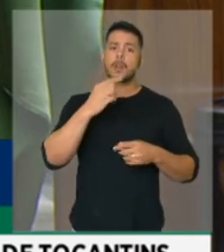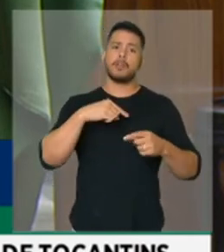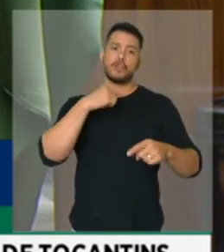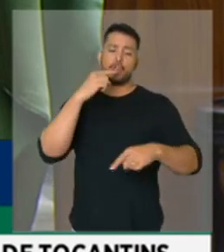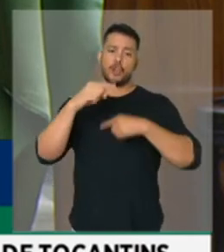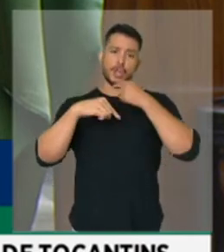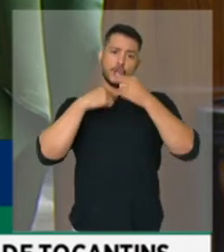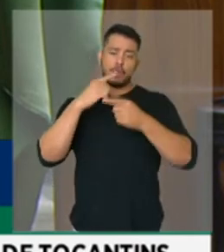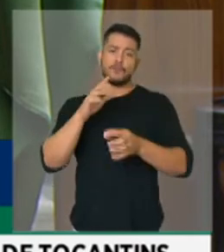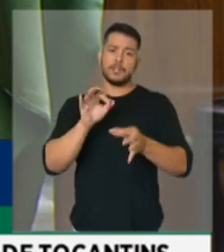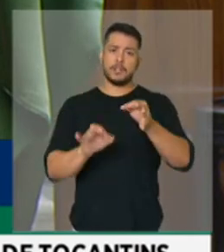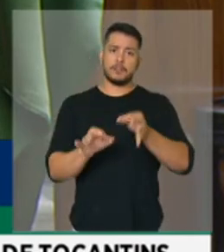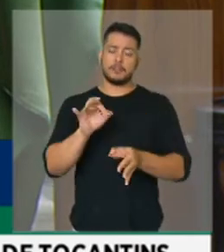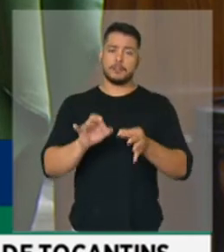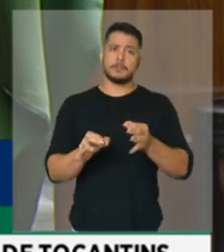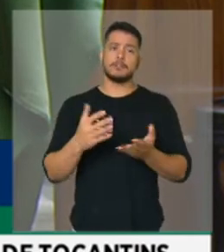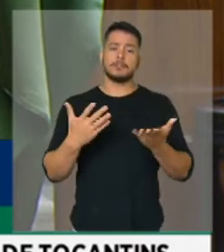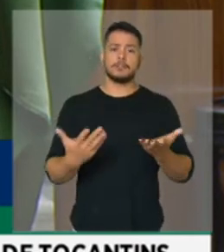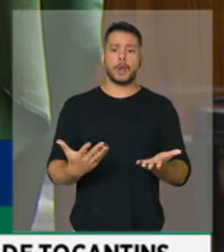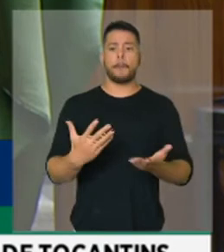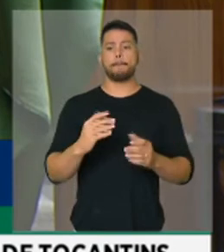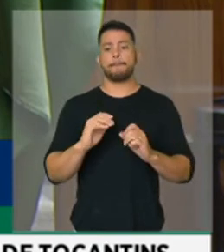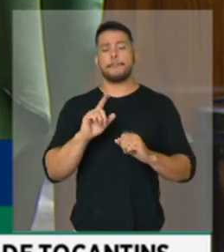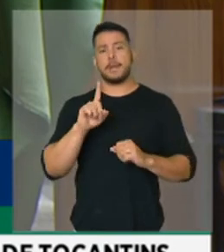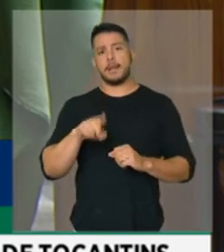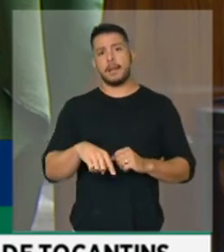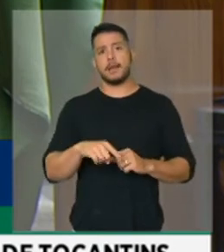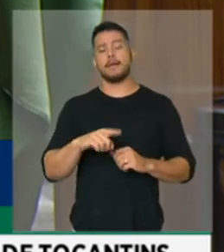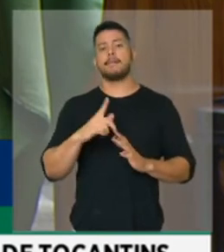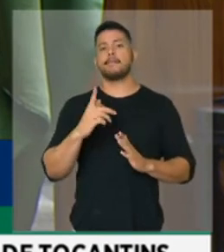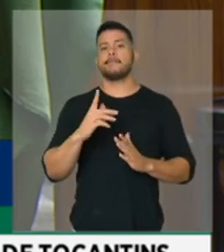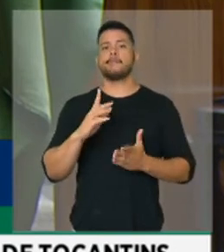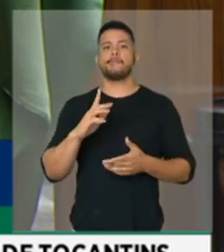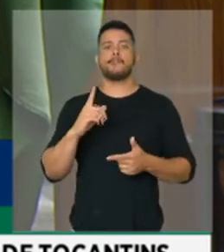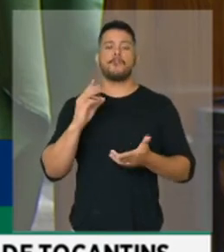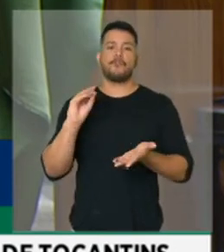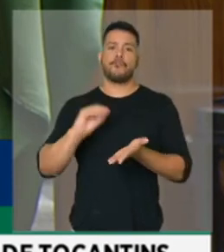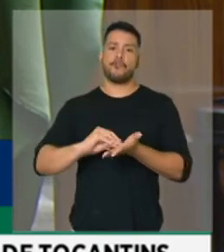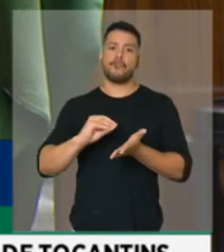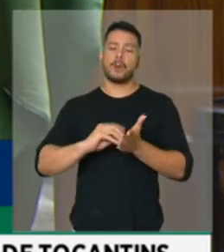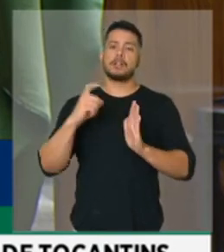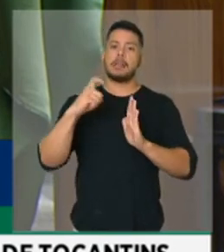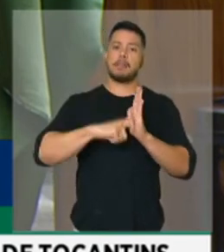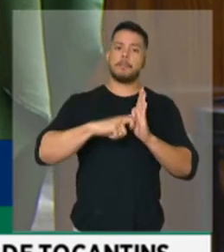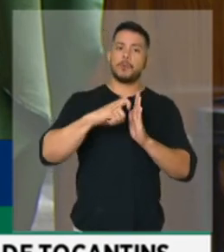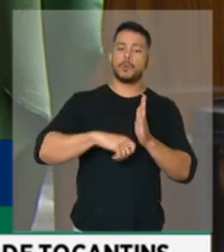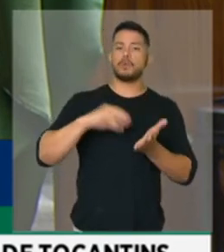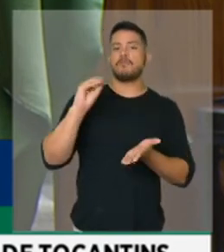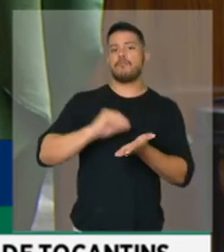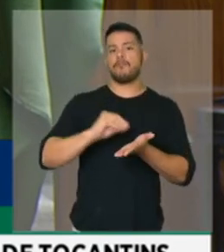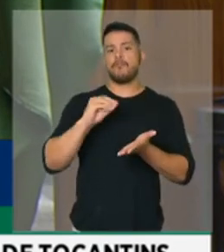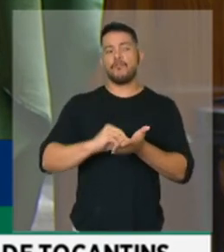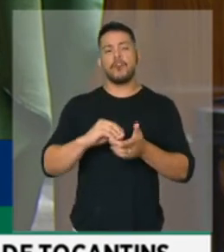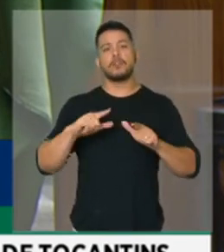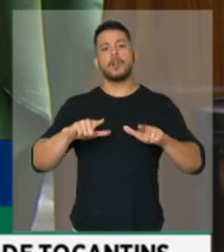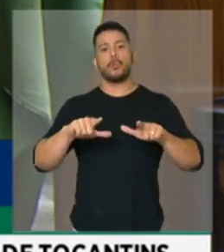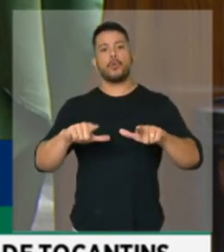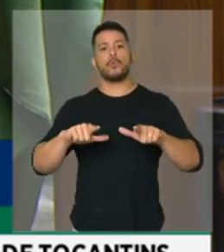o que coloca em risco atos de infração tributária, certidões de registro civil e tantos outros atos